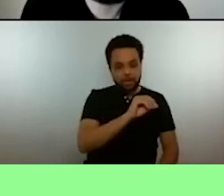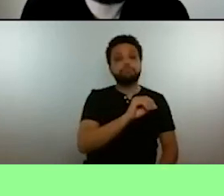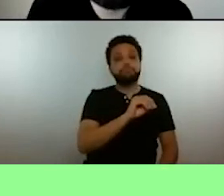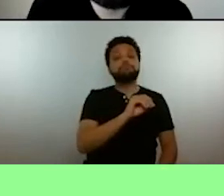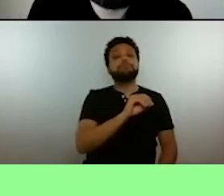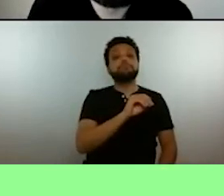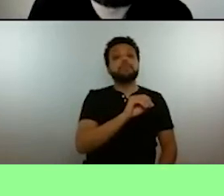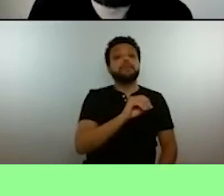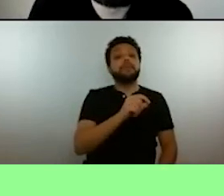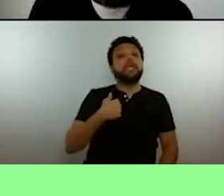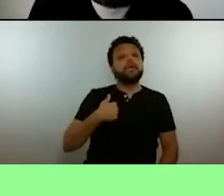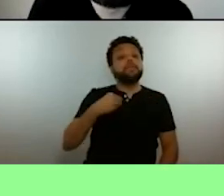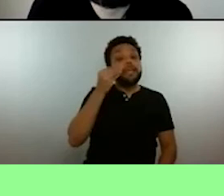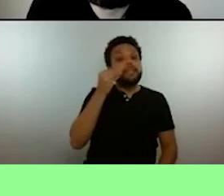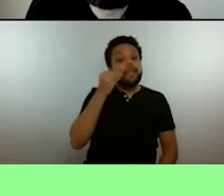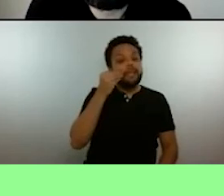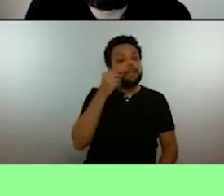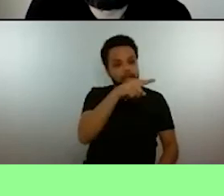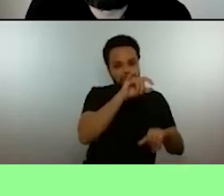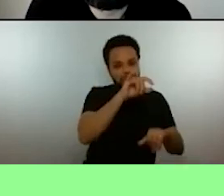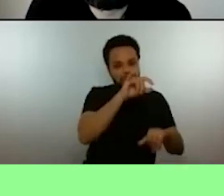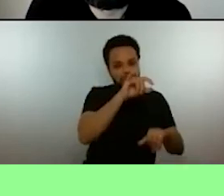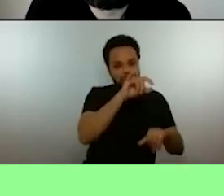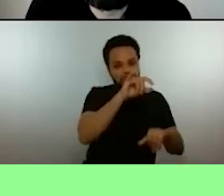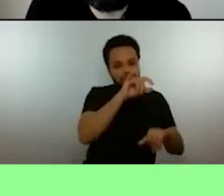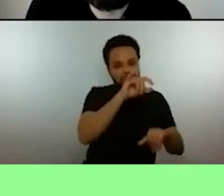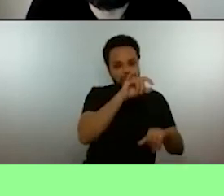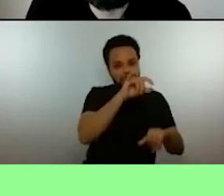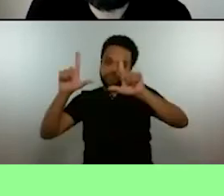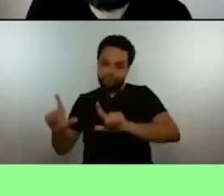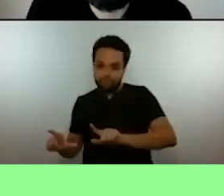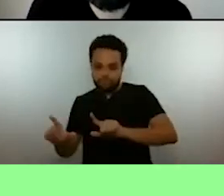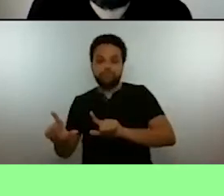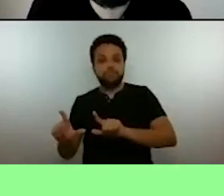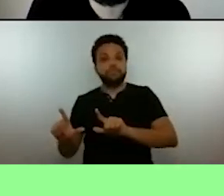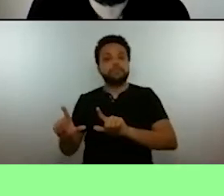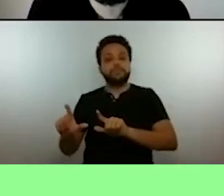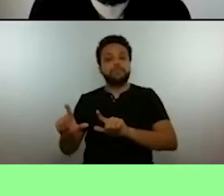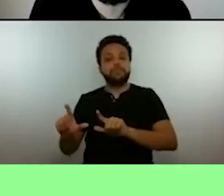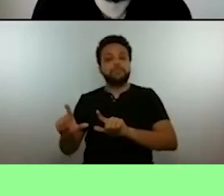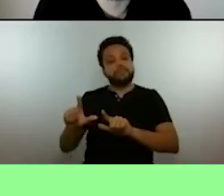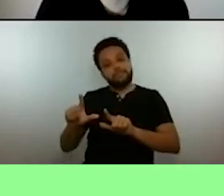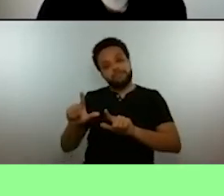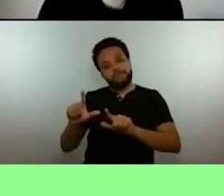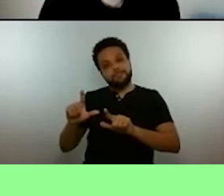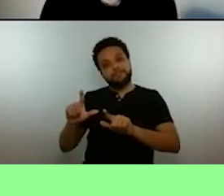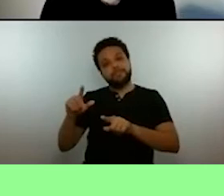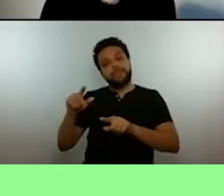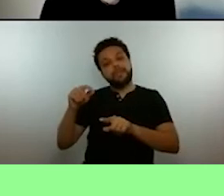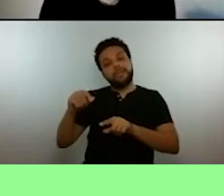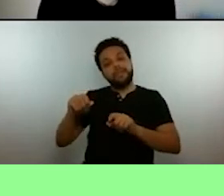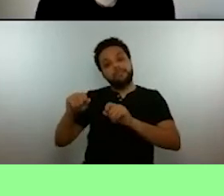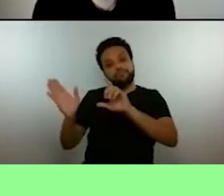post bonitão lá no Stories. Só que o meu ficou desse jeito aí bem atrapalhadão. Letras grandes, porque eu não consegui diminuir o